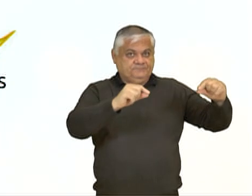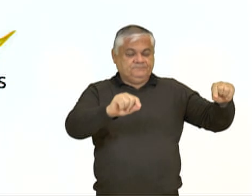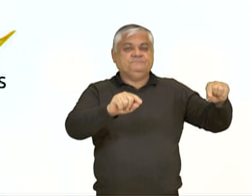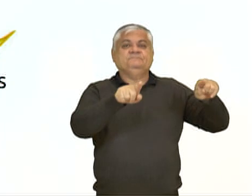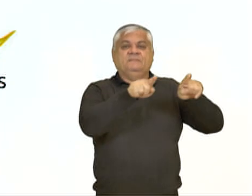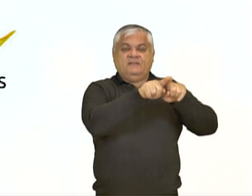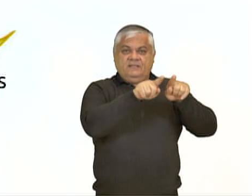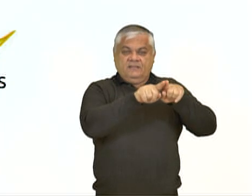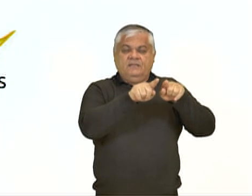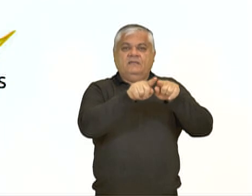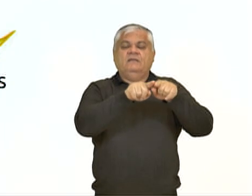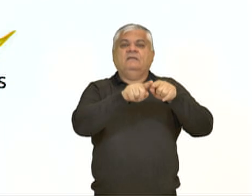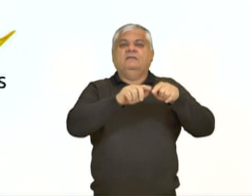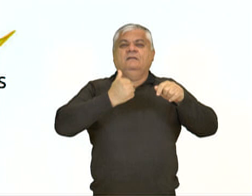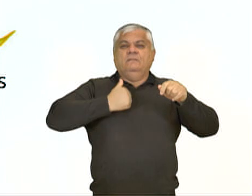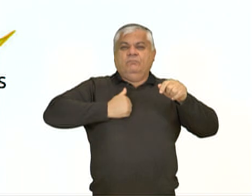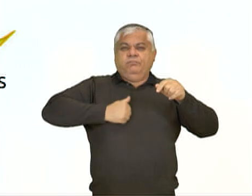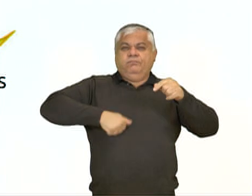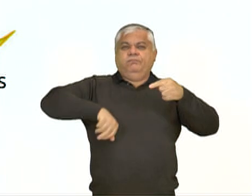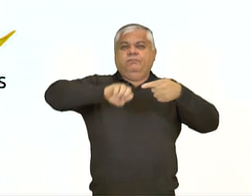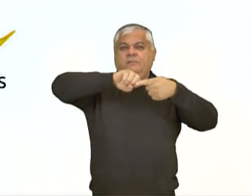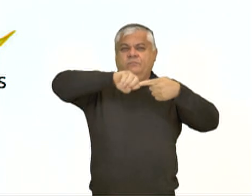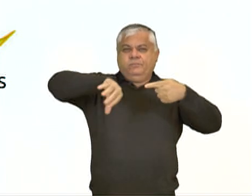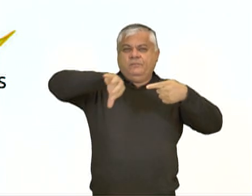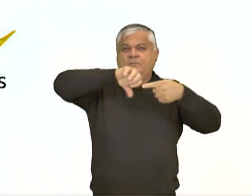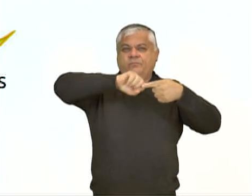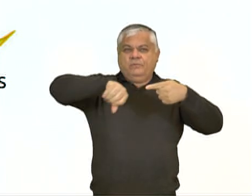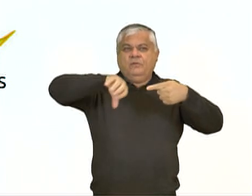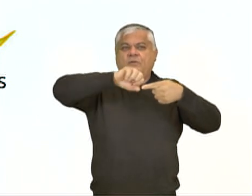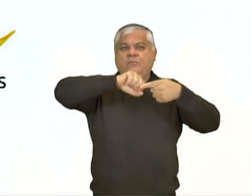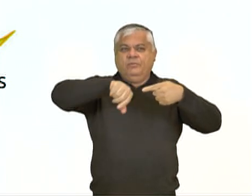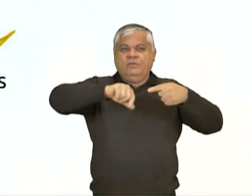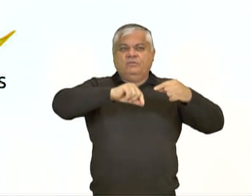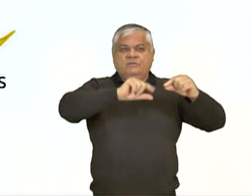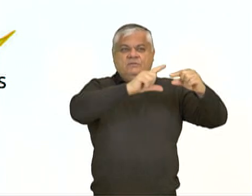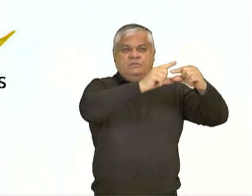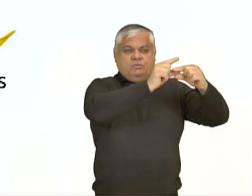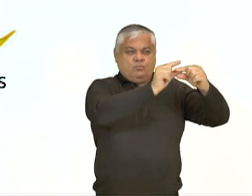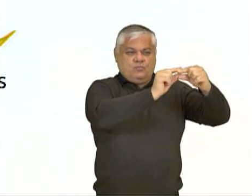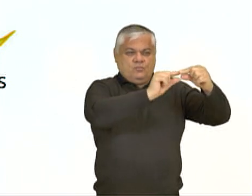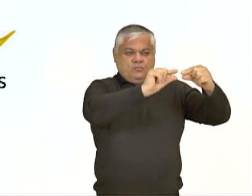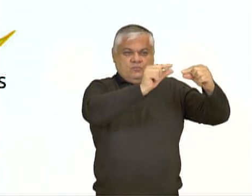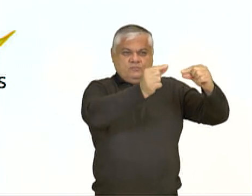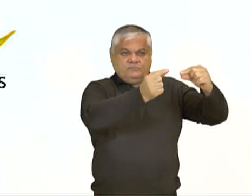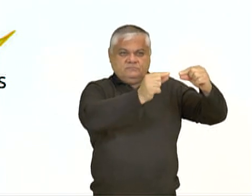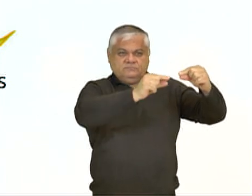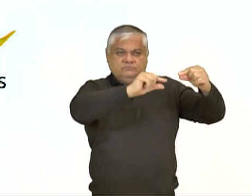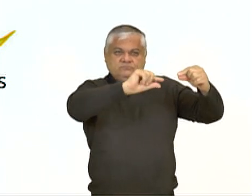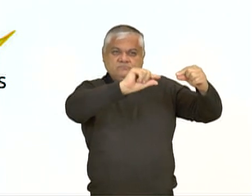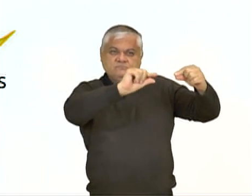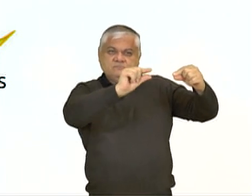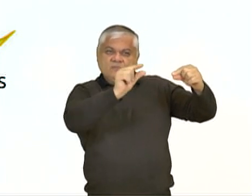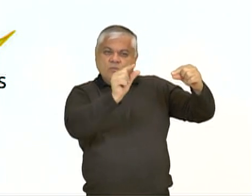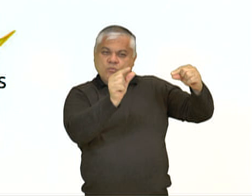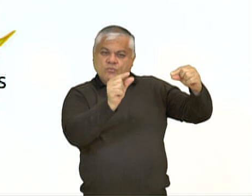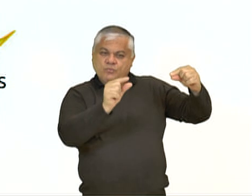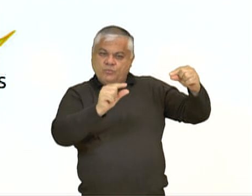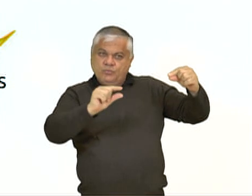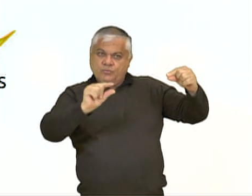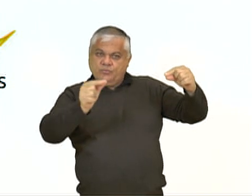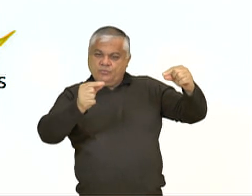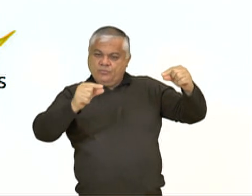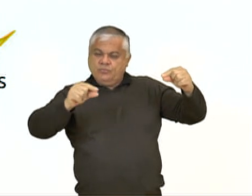excretor formado por dois canais longitudinais. Estão eles aqui, né? Então, dois